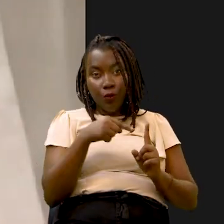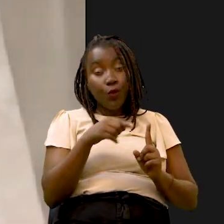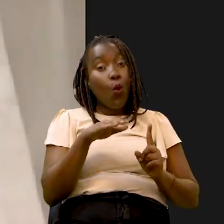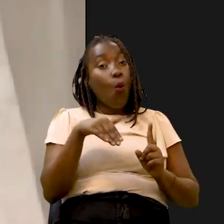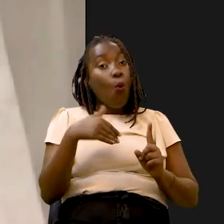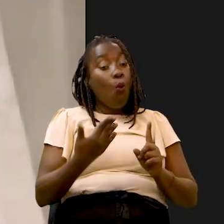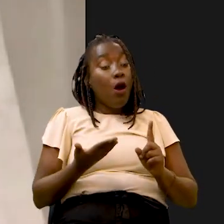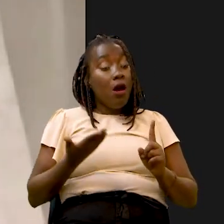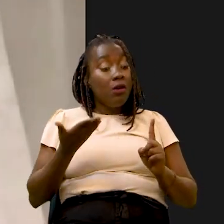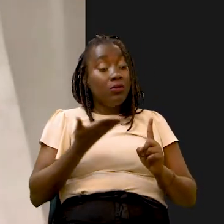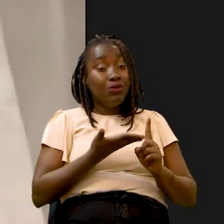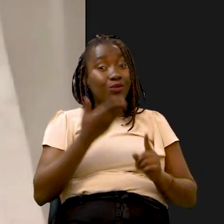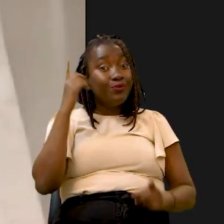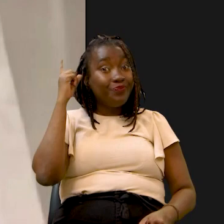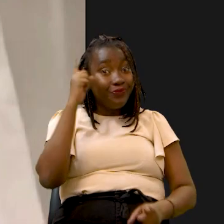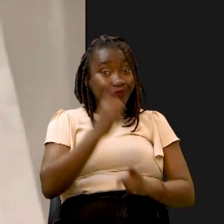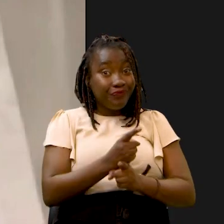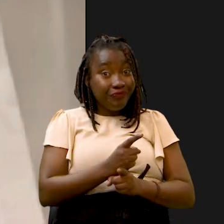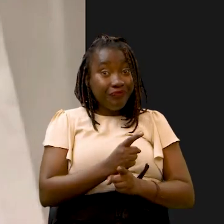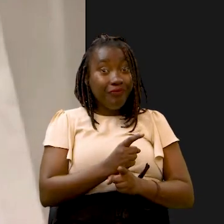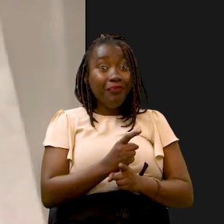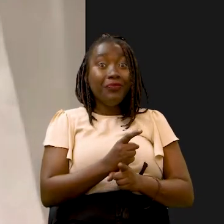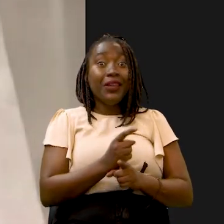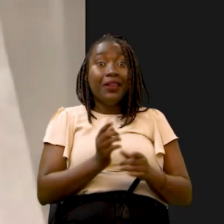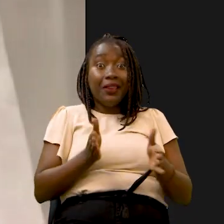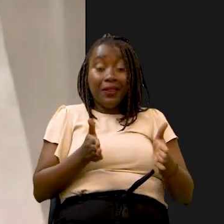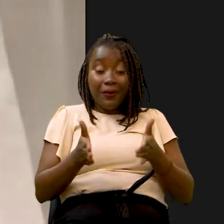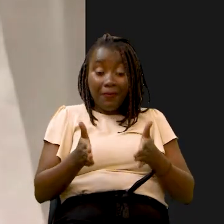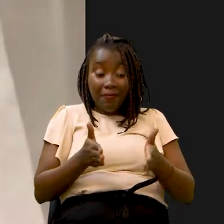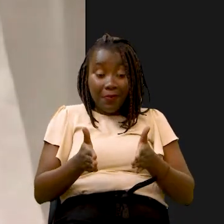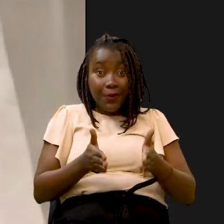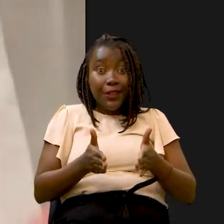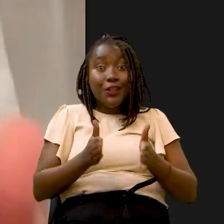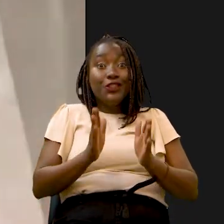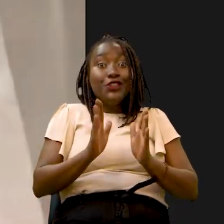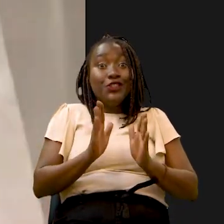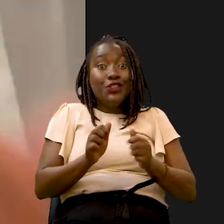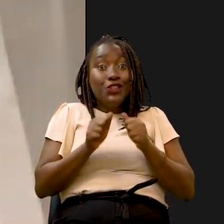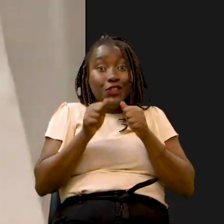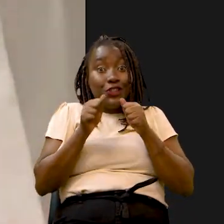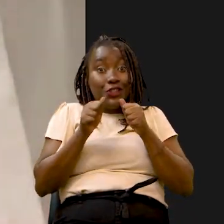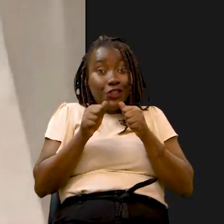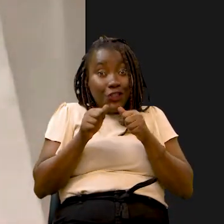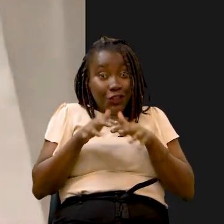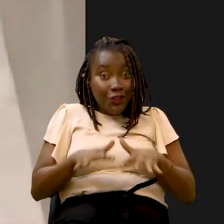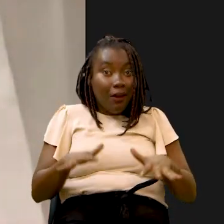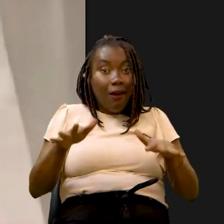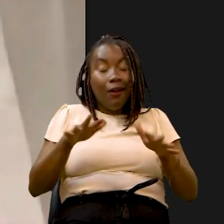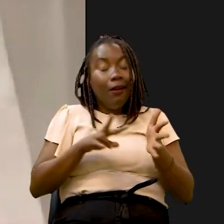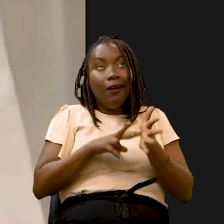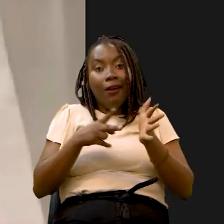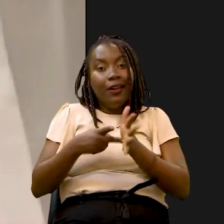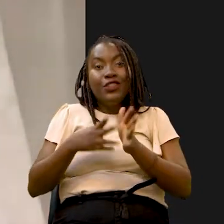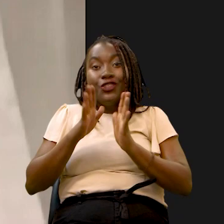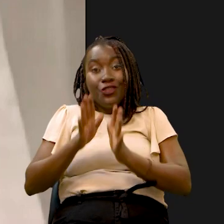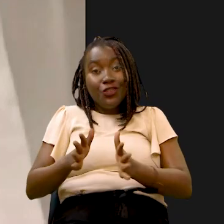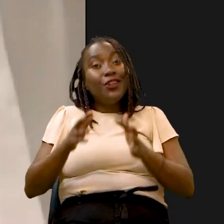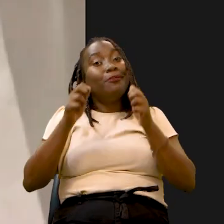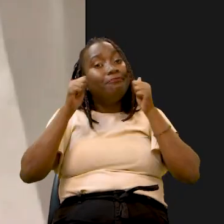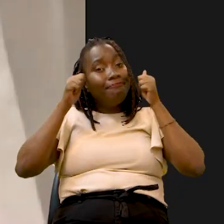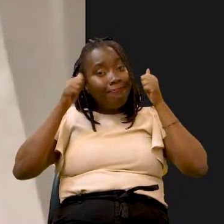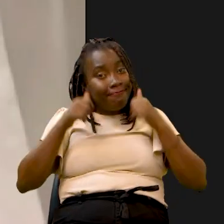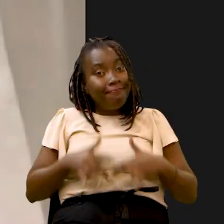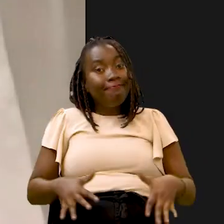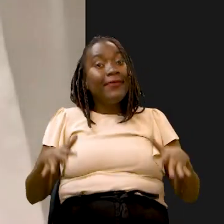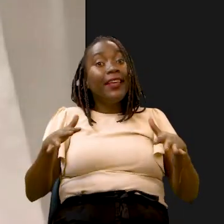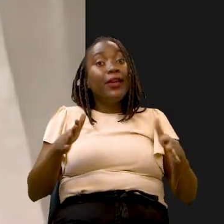né? Aí, quando ele é diagnosticado numa fase em que ele já esteja disseminado, ou seja,